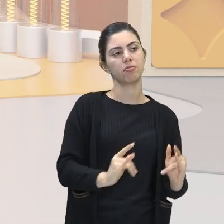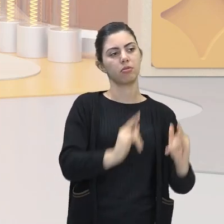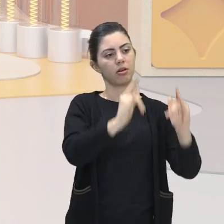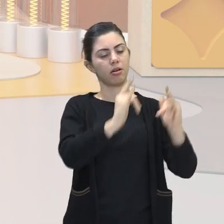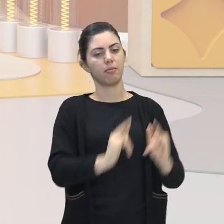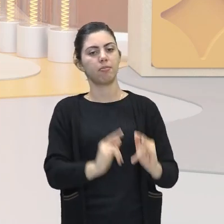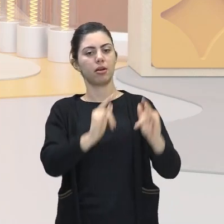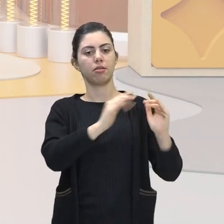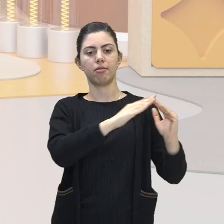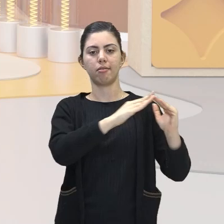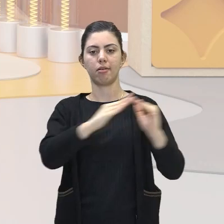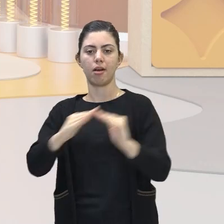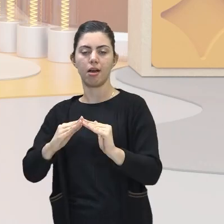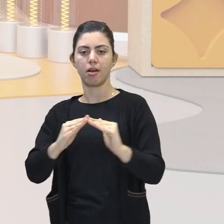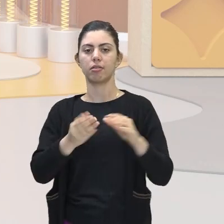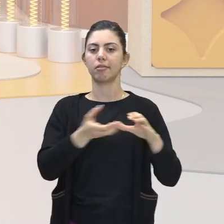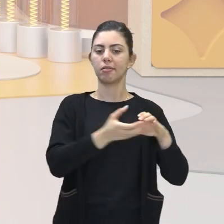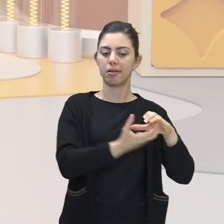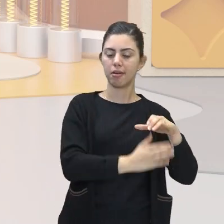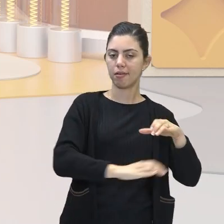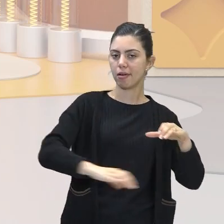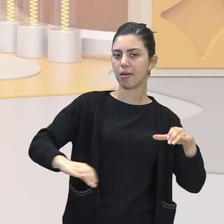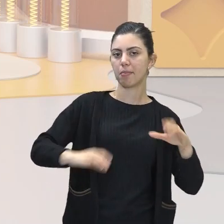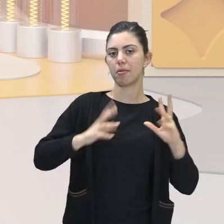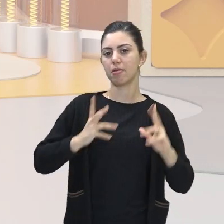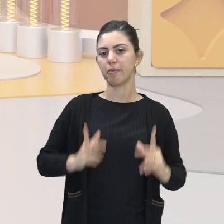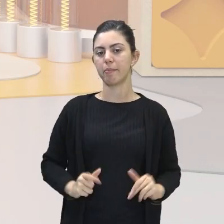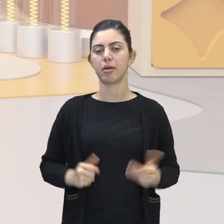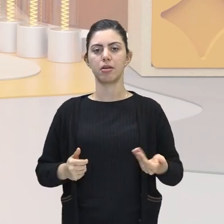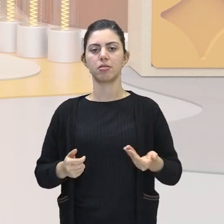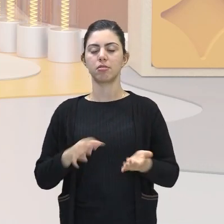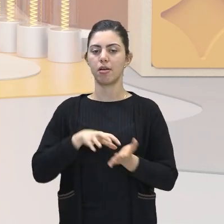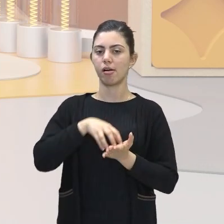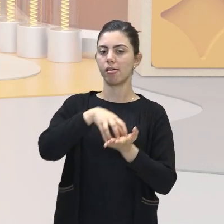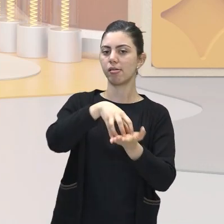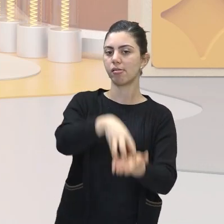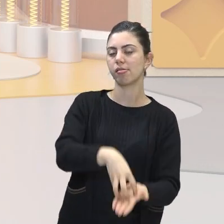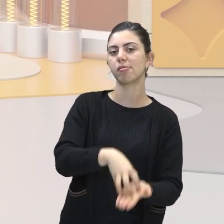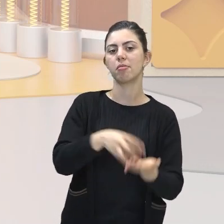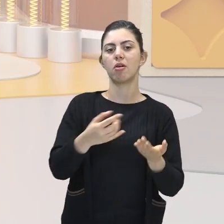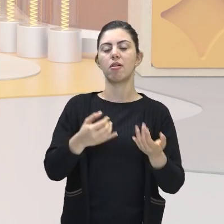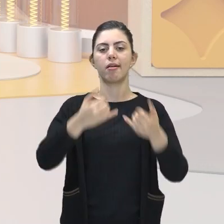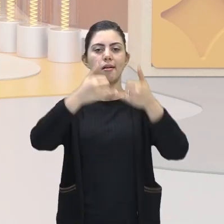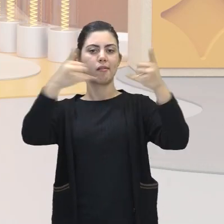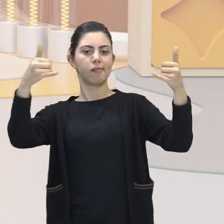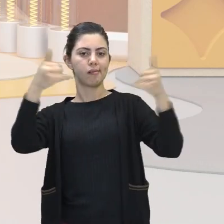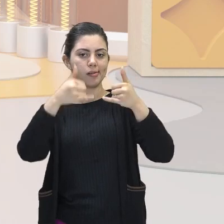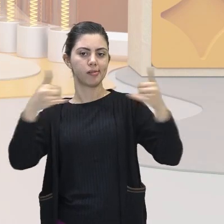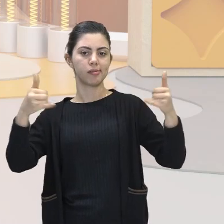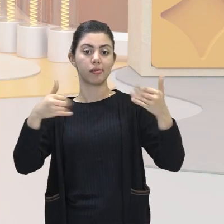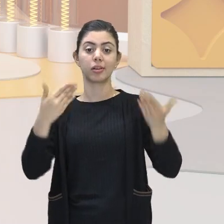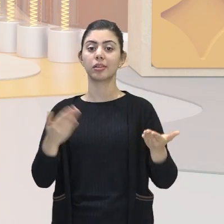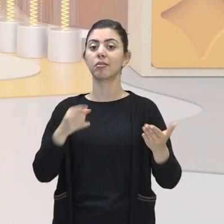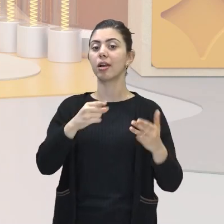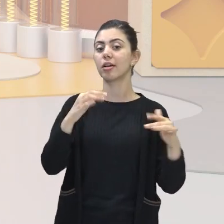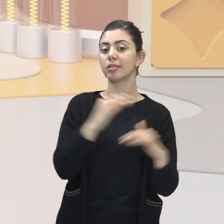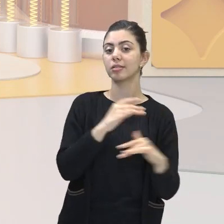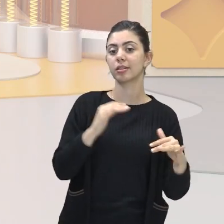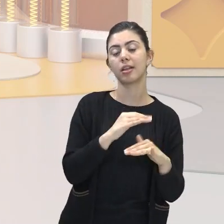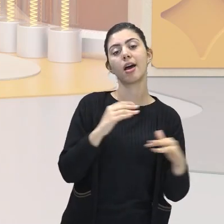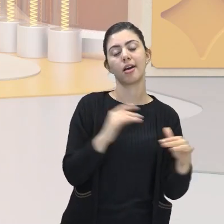energia elétrica, de água, de esgoto, com os automóveis. Então isso vai tornando aquela cidade cada vez